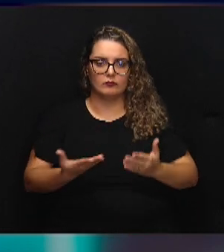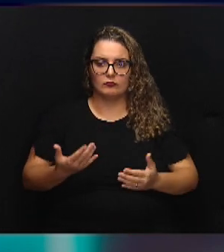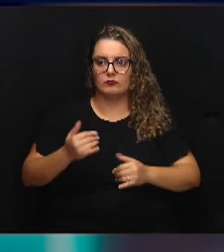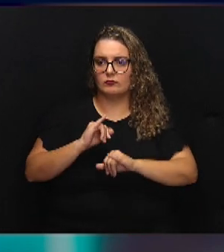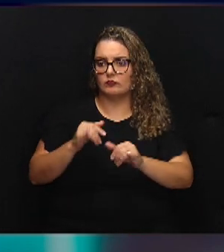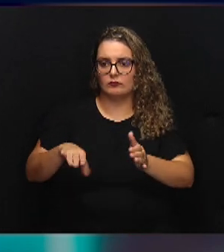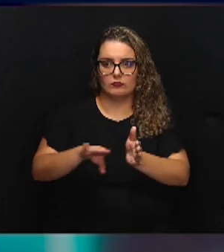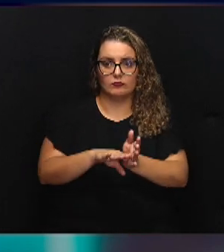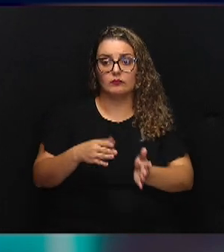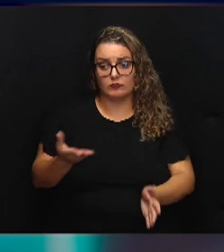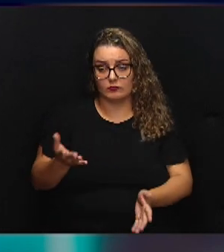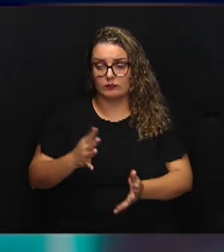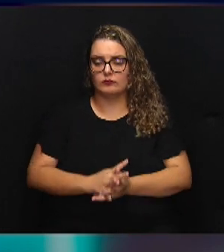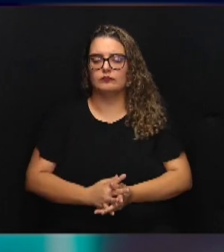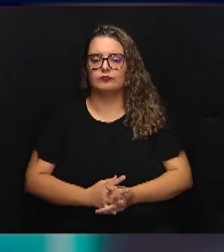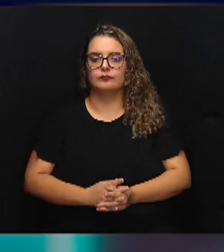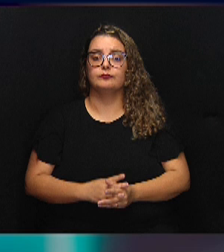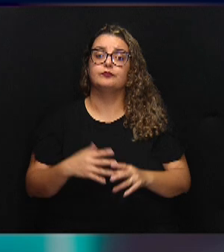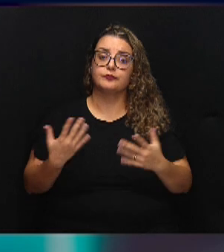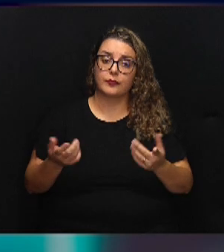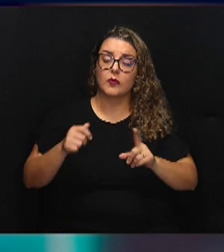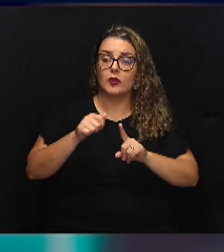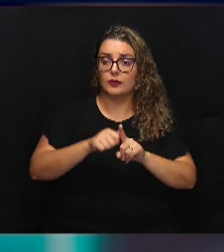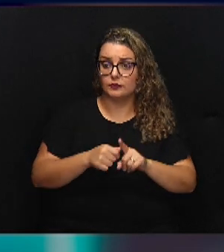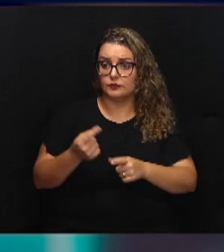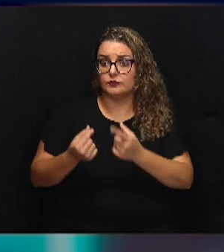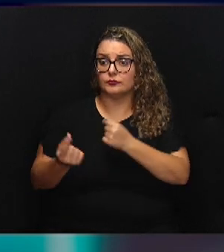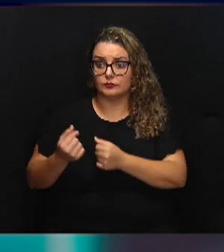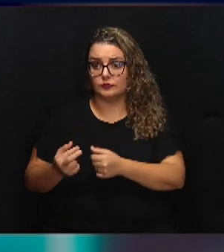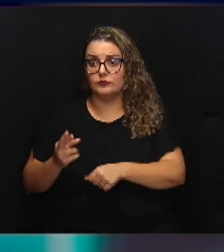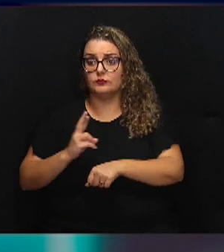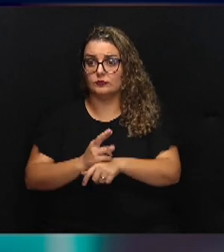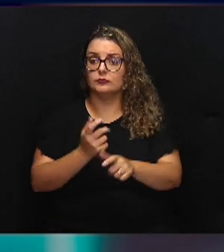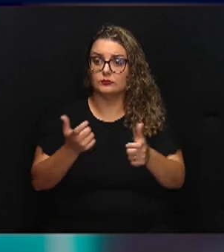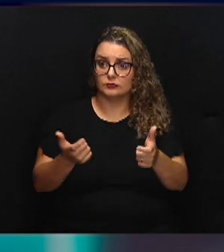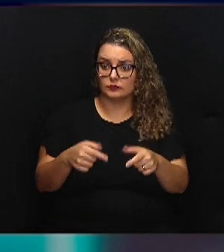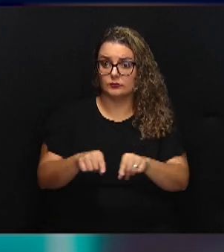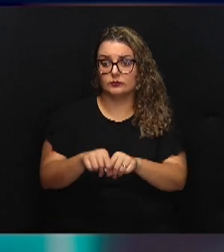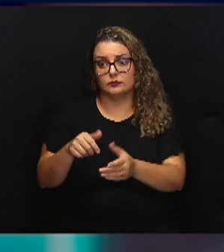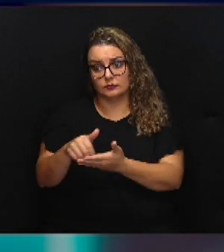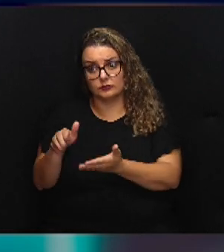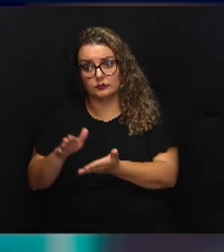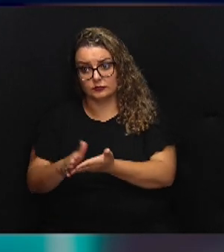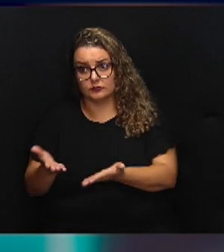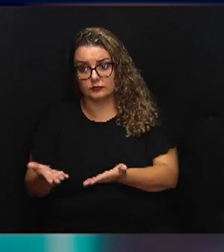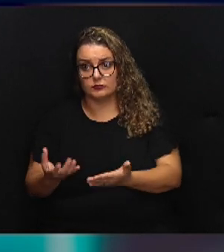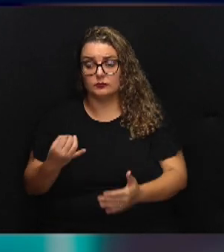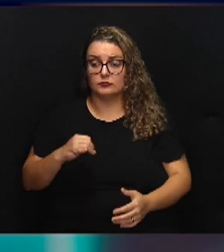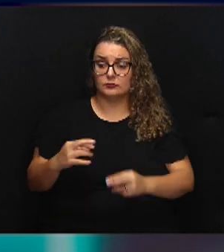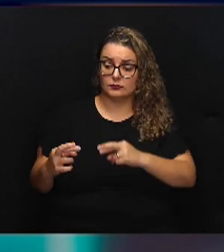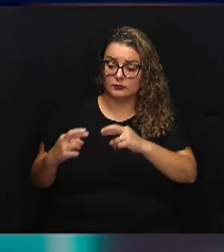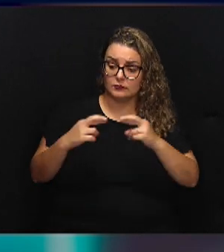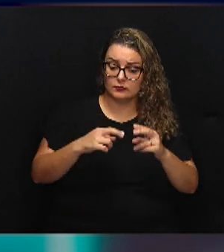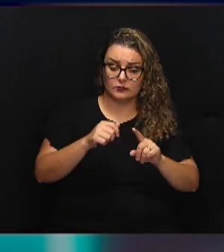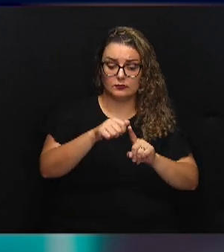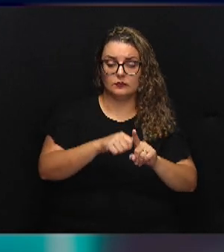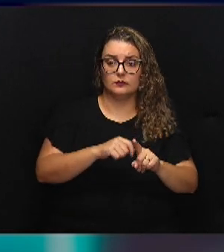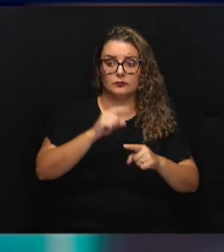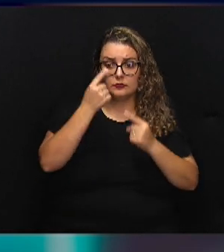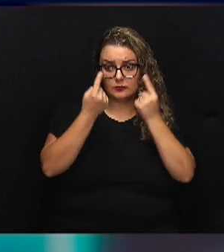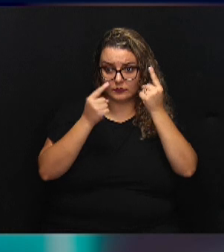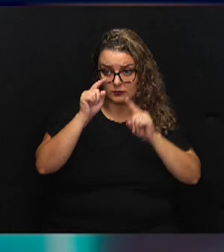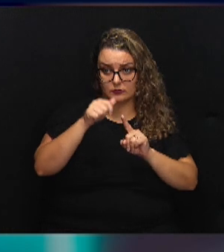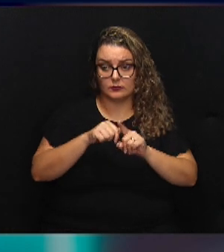não chegando a elas, assim. Então é um mês que você tem um recurso maior também de multas. Porém, se a gente observar os meses de fevereiro e